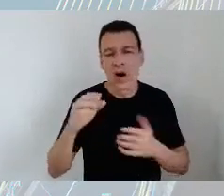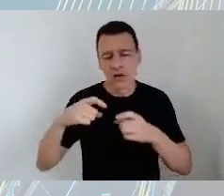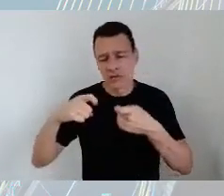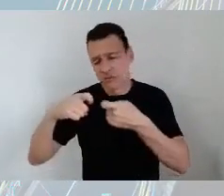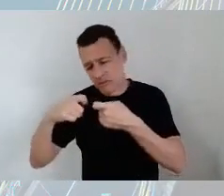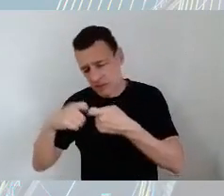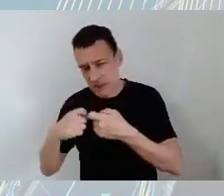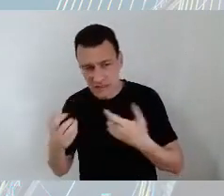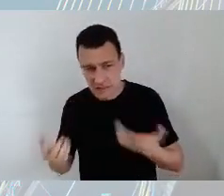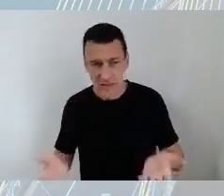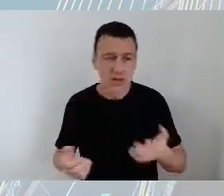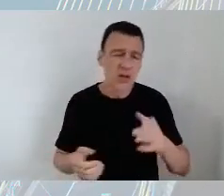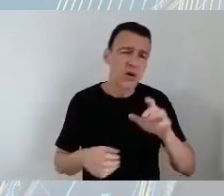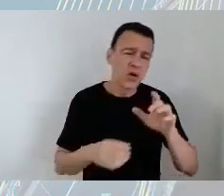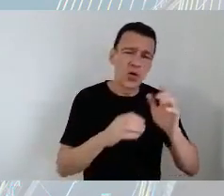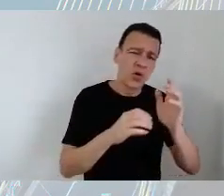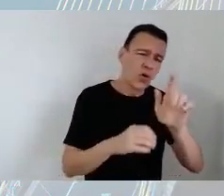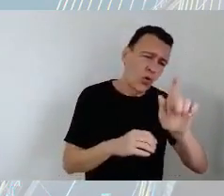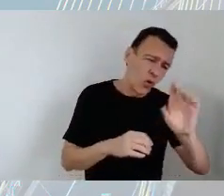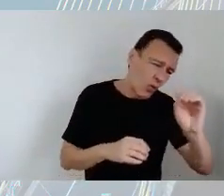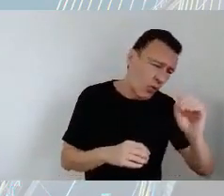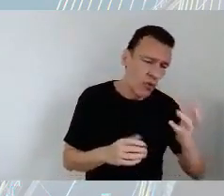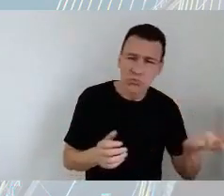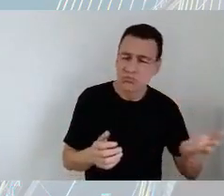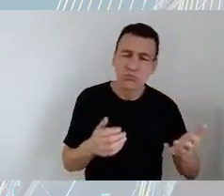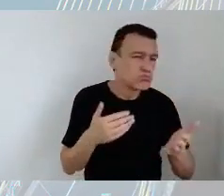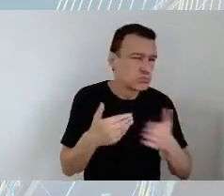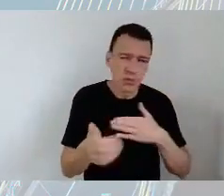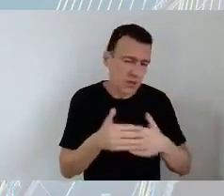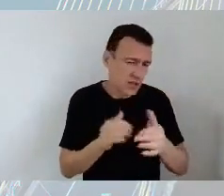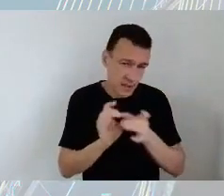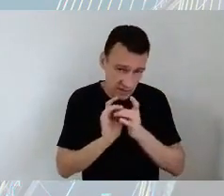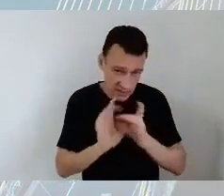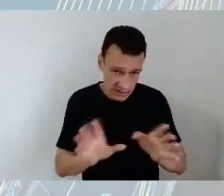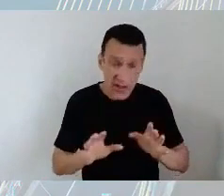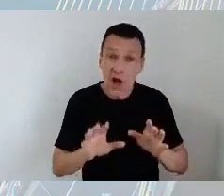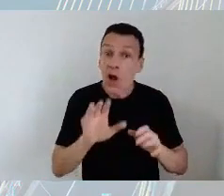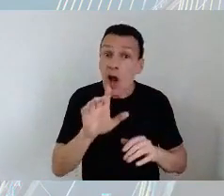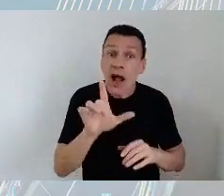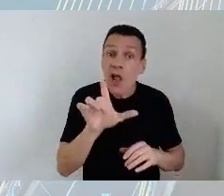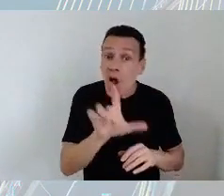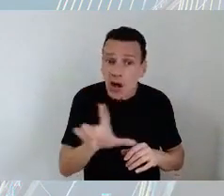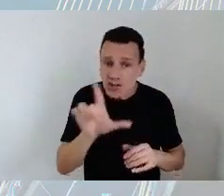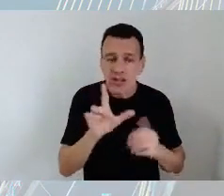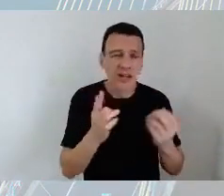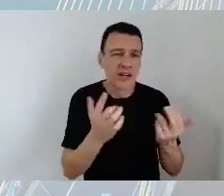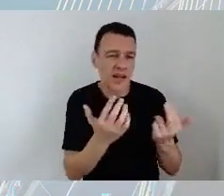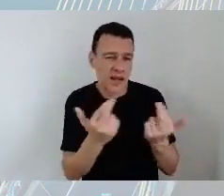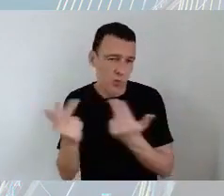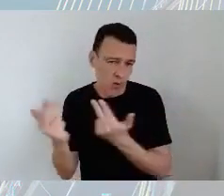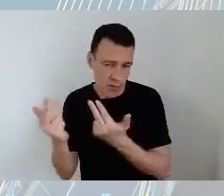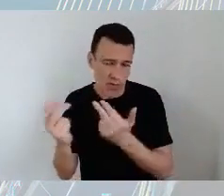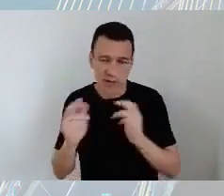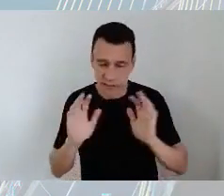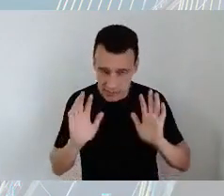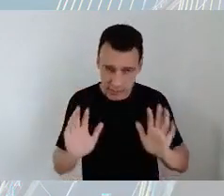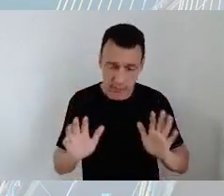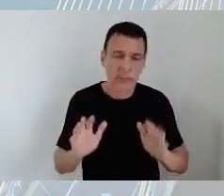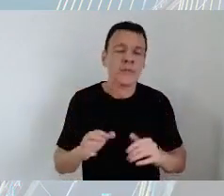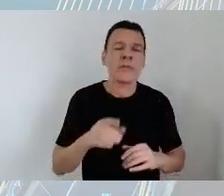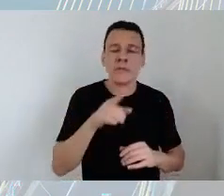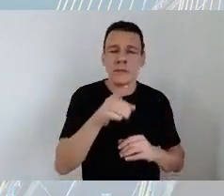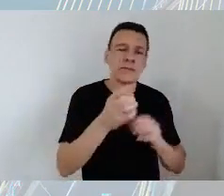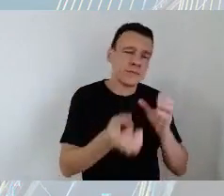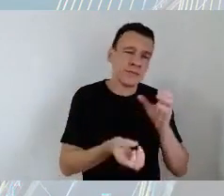biblioteca em Go. Mas a lógica mantém a mesma. Então, o que você faz? Você cria uma instância da conexão com o LLM, com o